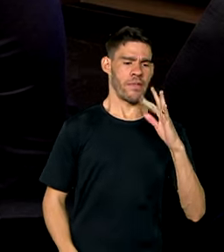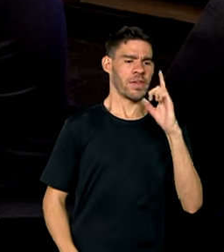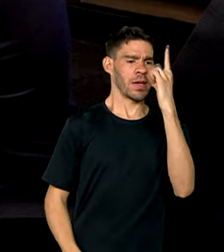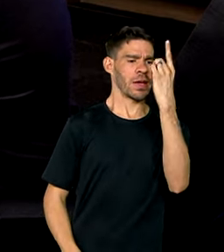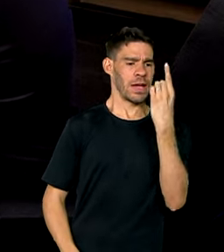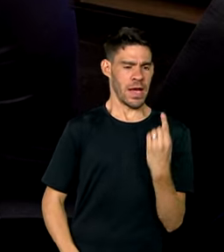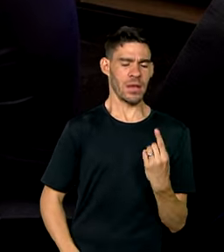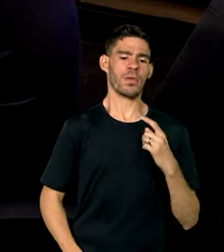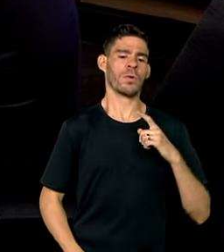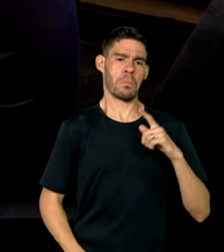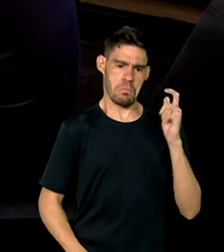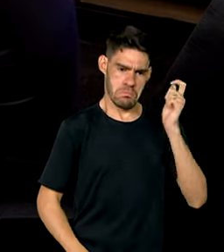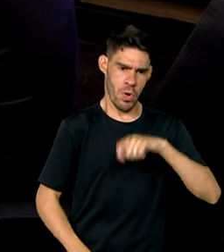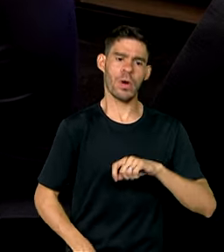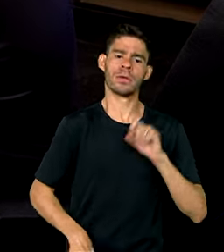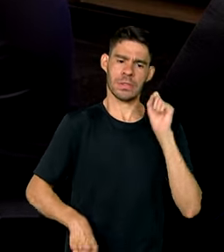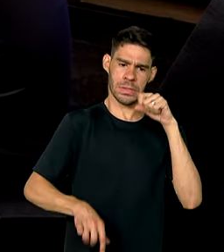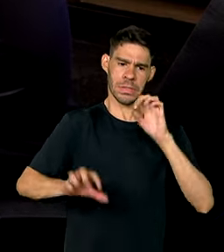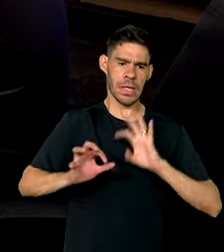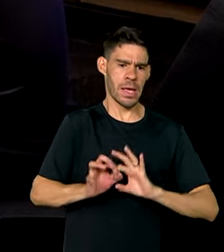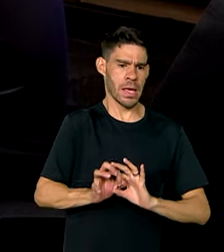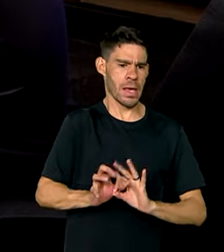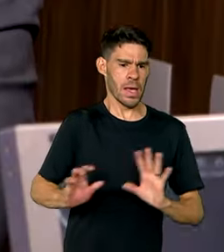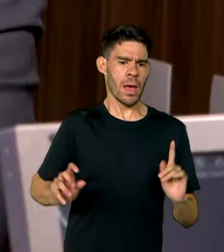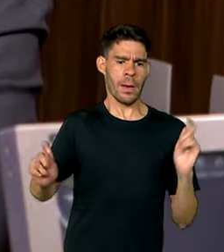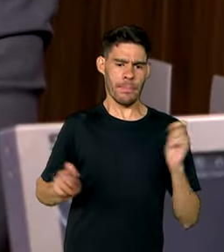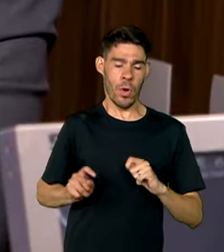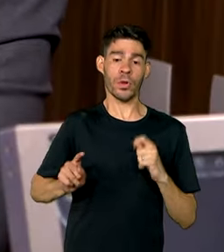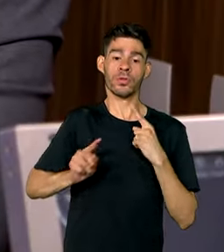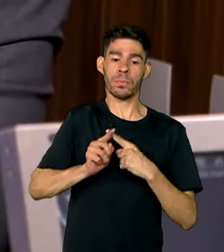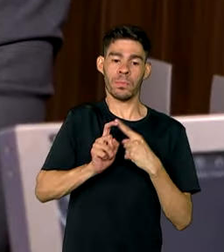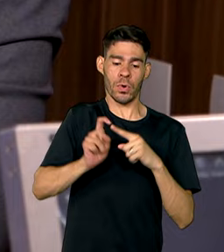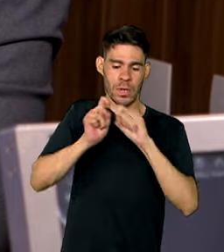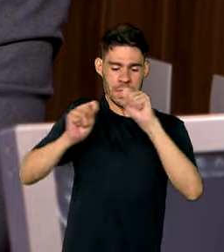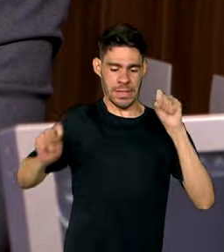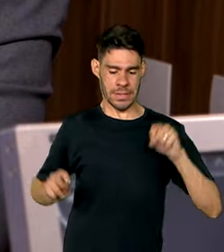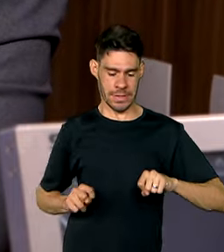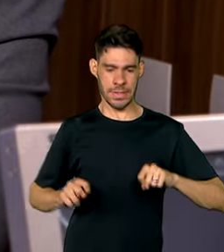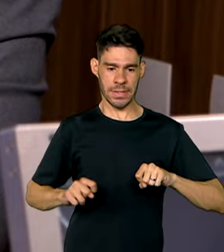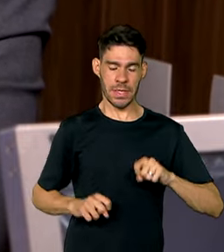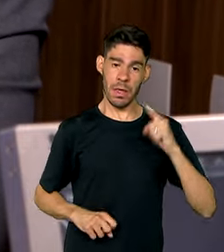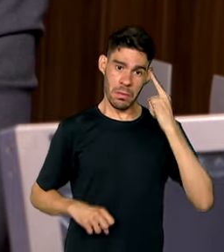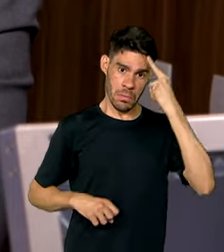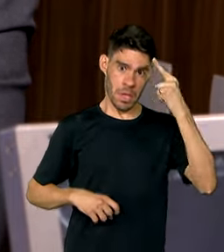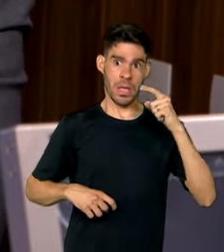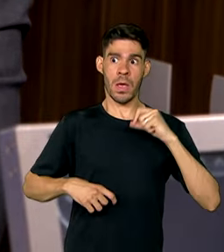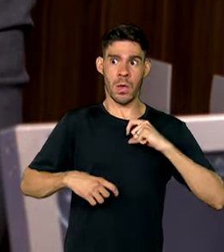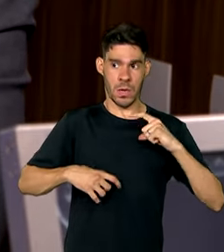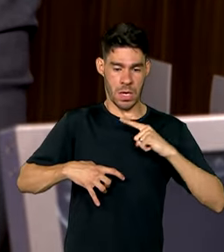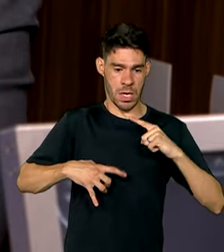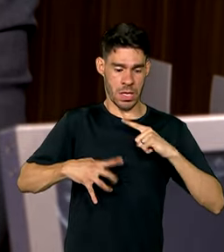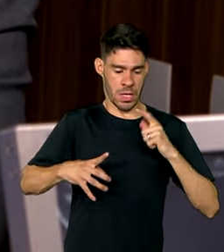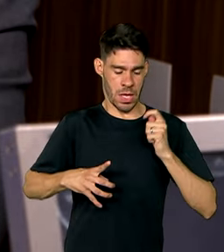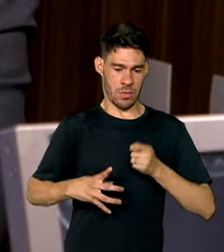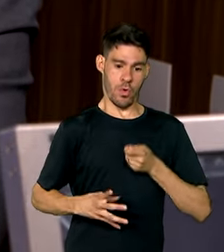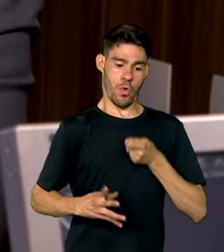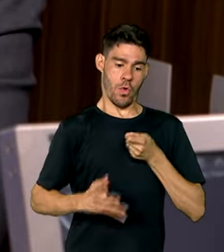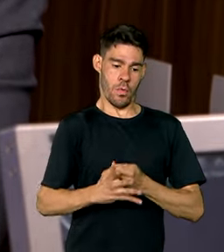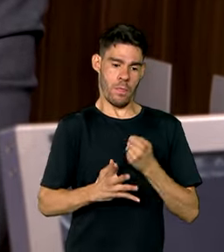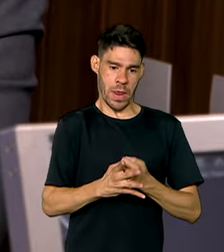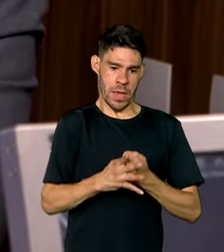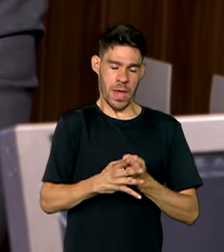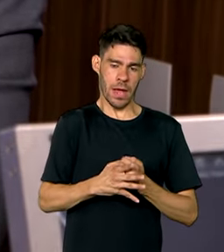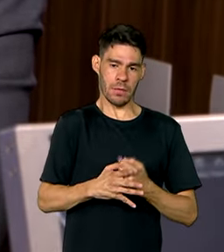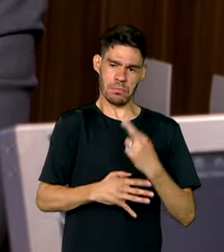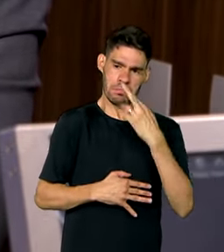Como que isso seria feito? Isso é plenamente possível justamente por esse sistema. Então, assim, a ideia aqui é impor como dever do agente operador